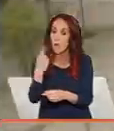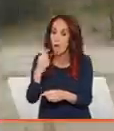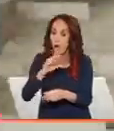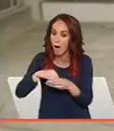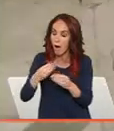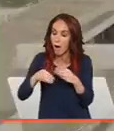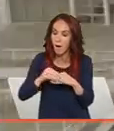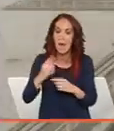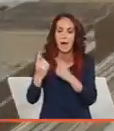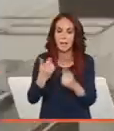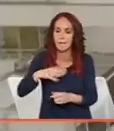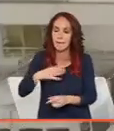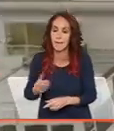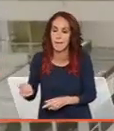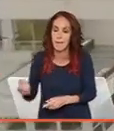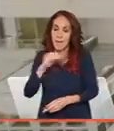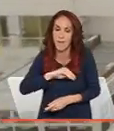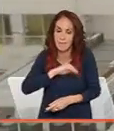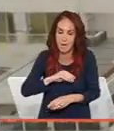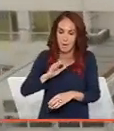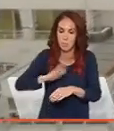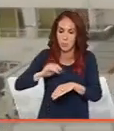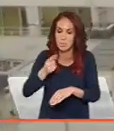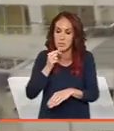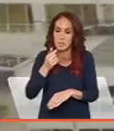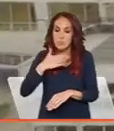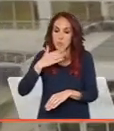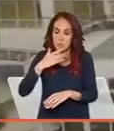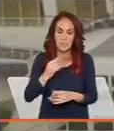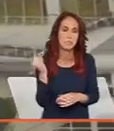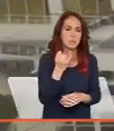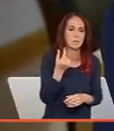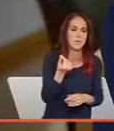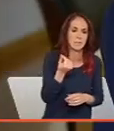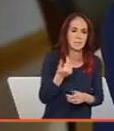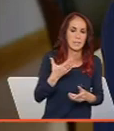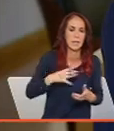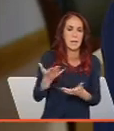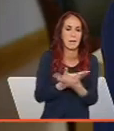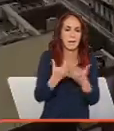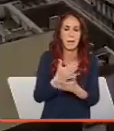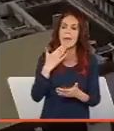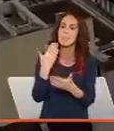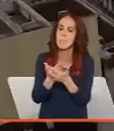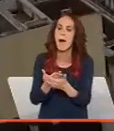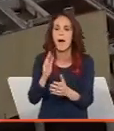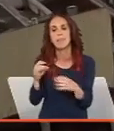que vai querer ganhar muito com este negócio. Obviamente as instituições financeiras querem fazer negócio, querem conceder